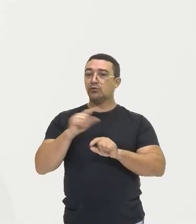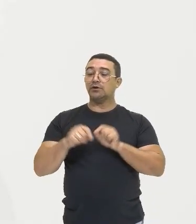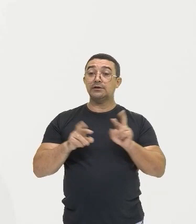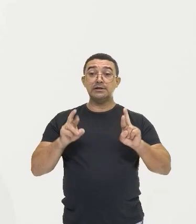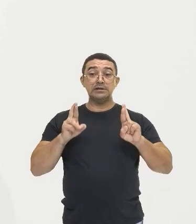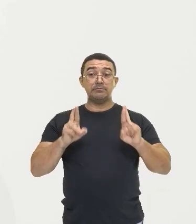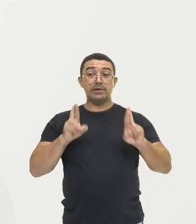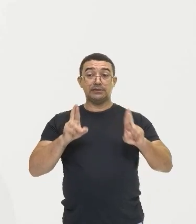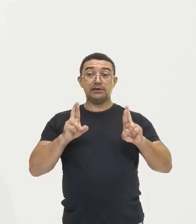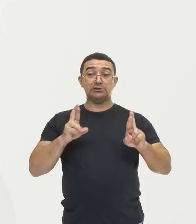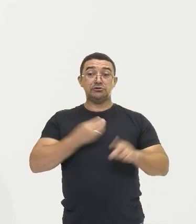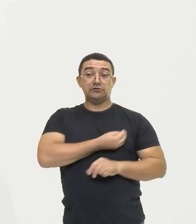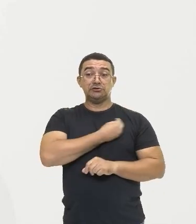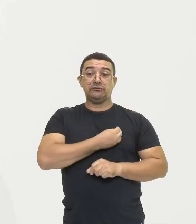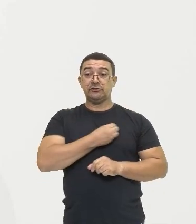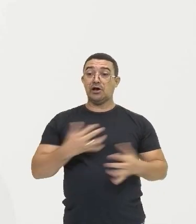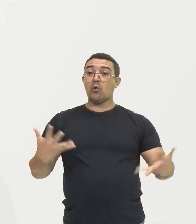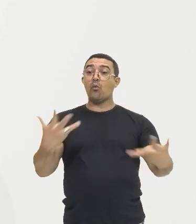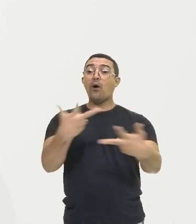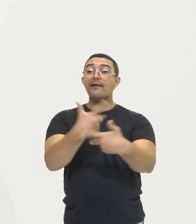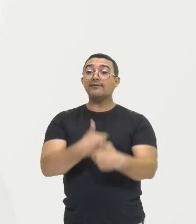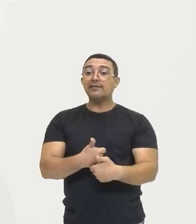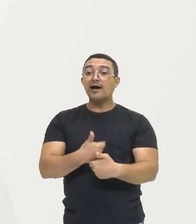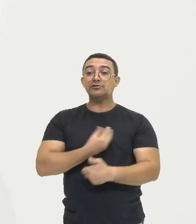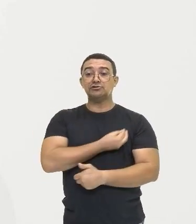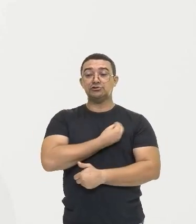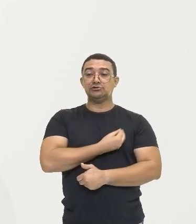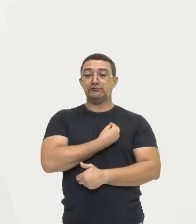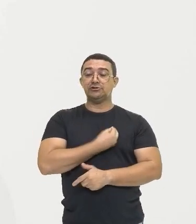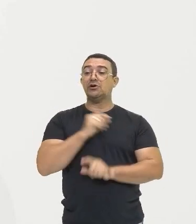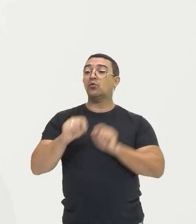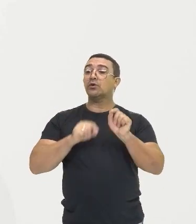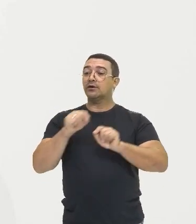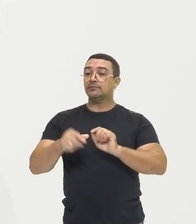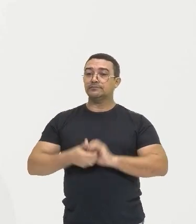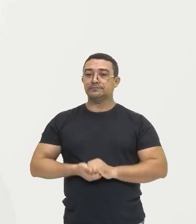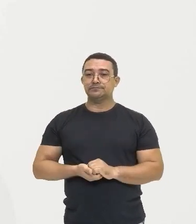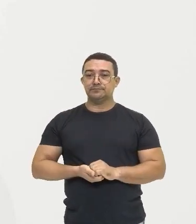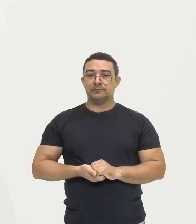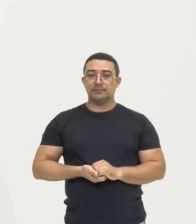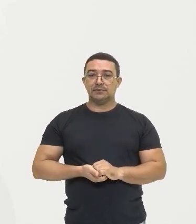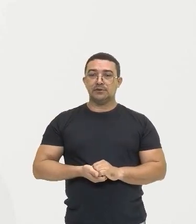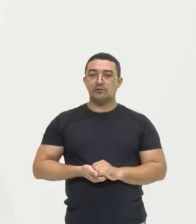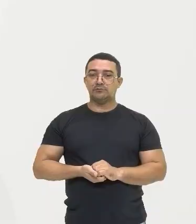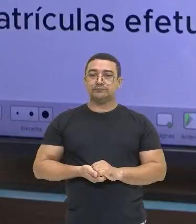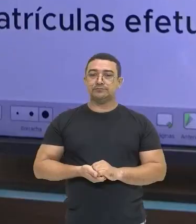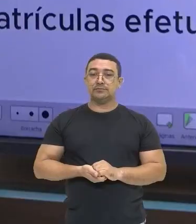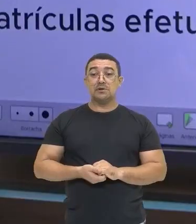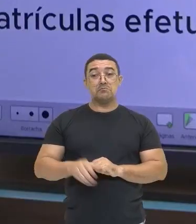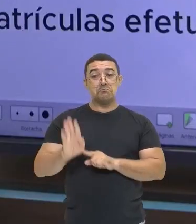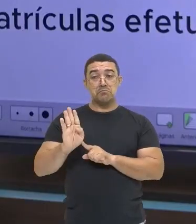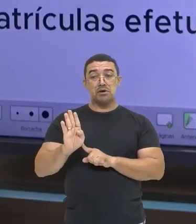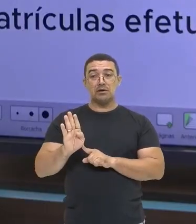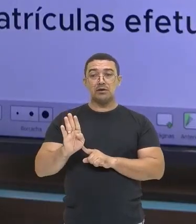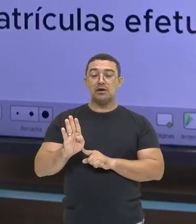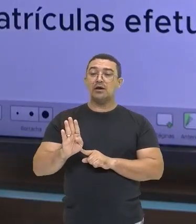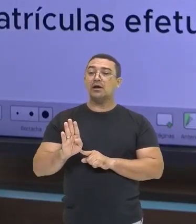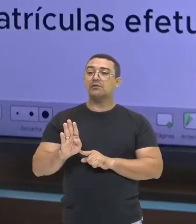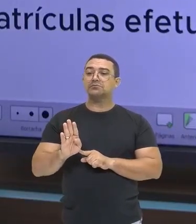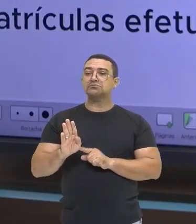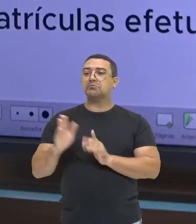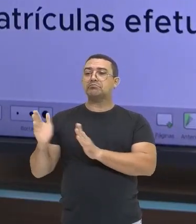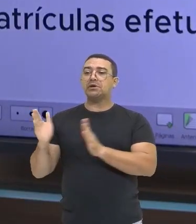expectativa de vida. O que é a expectativa de vida, professor? A expectativa de vida é quanto tempo, em